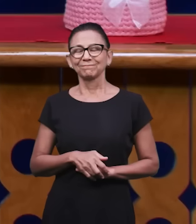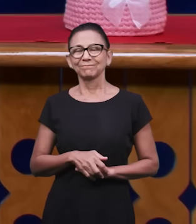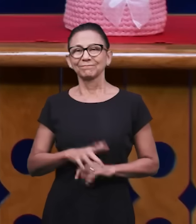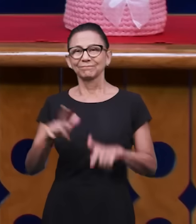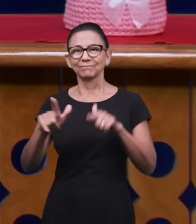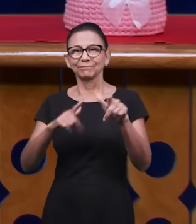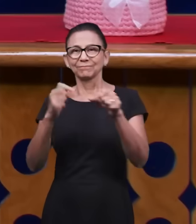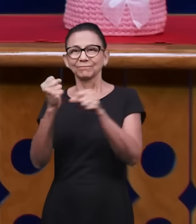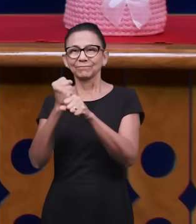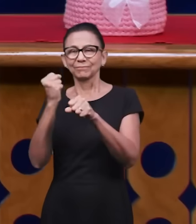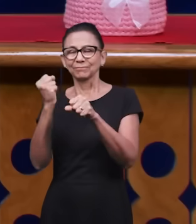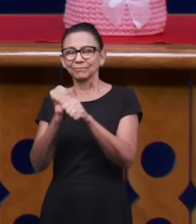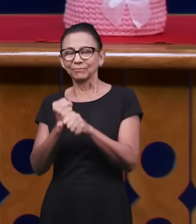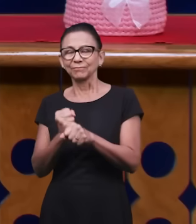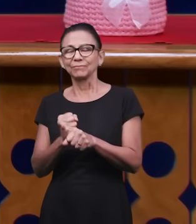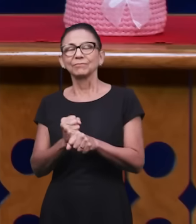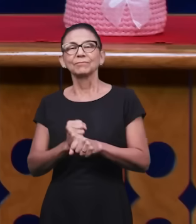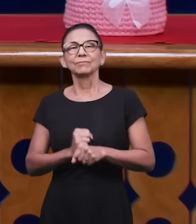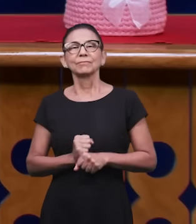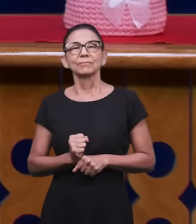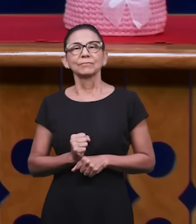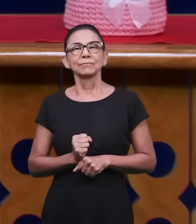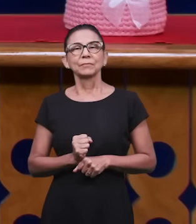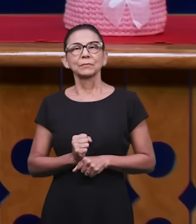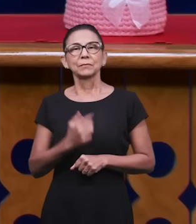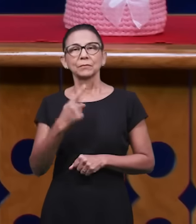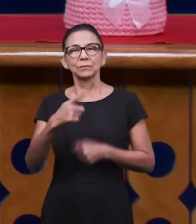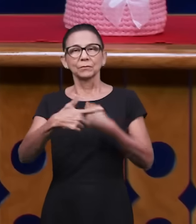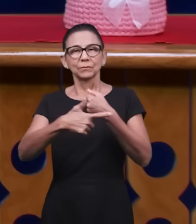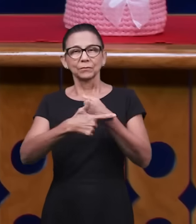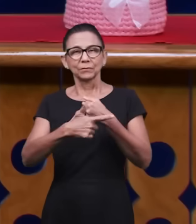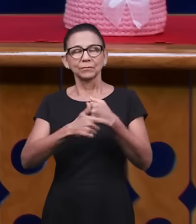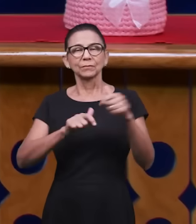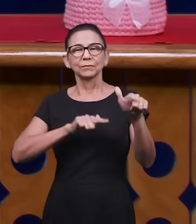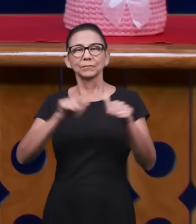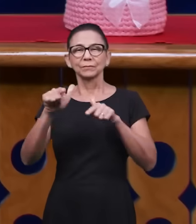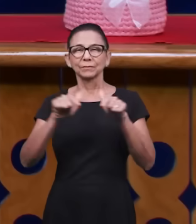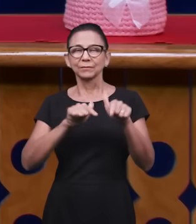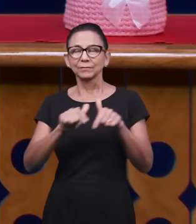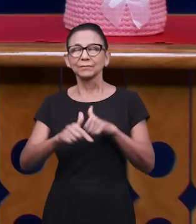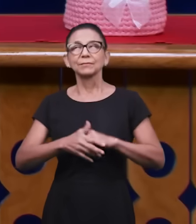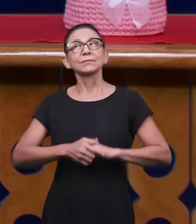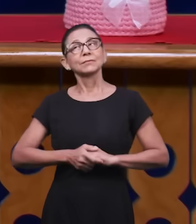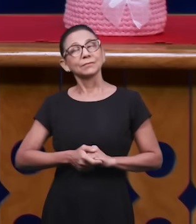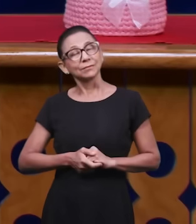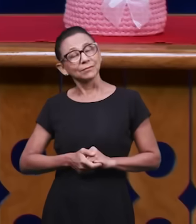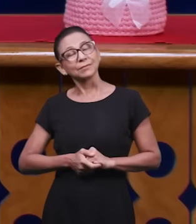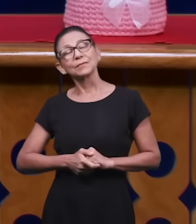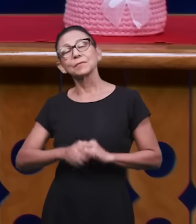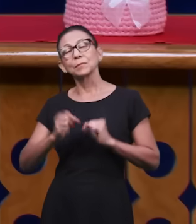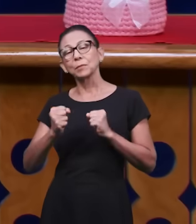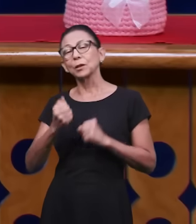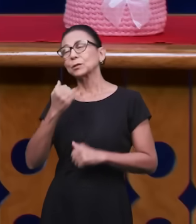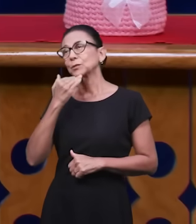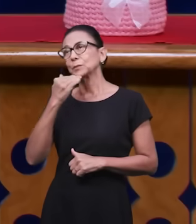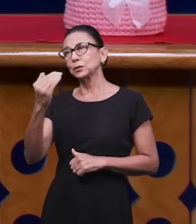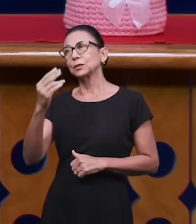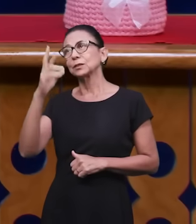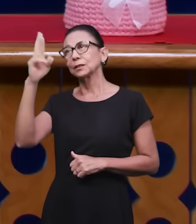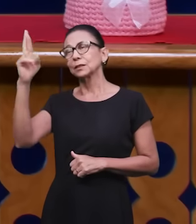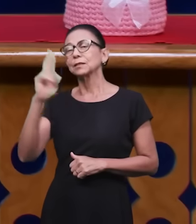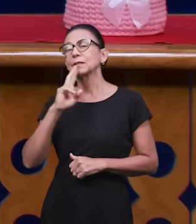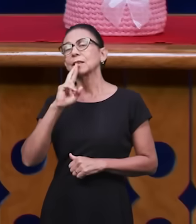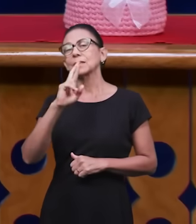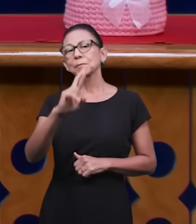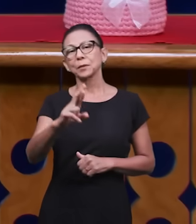aquilo que pedirmos ao Pai, Ele nos concederá, se for bom para nós e para a nossa